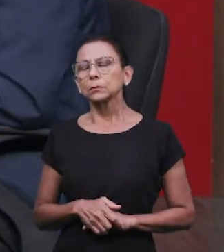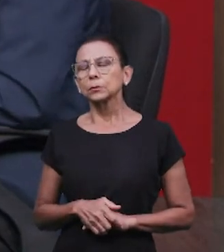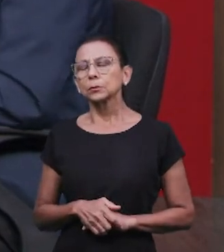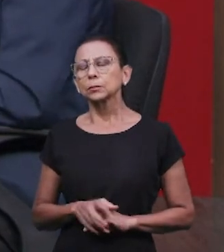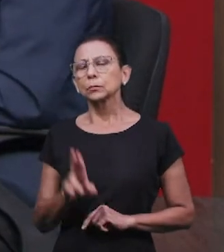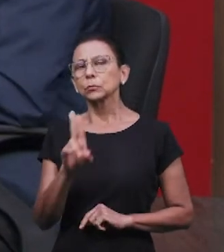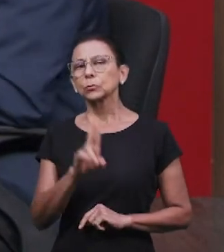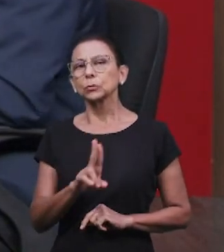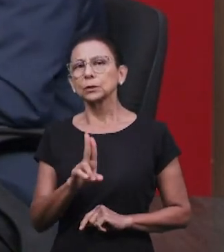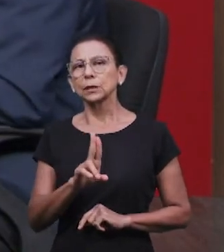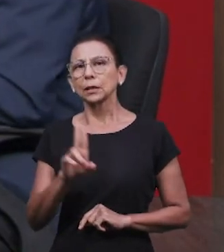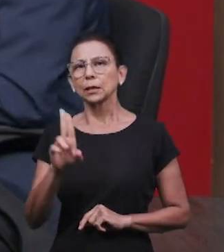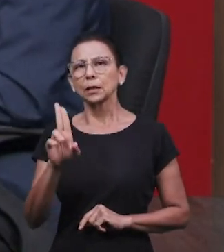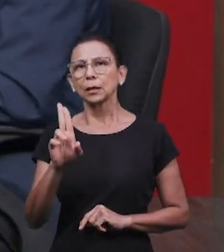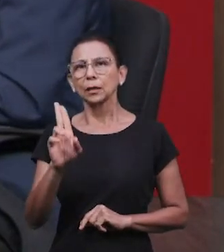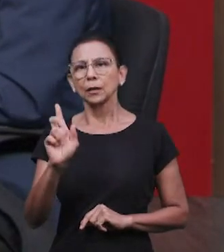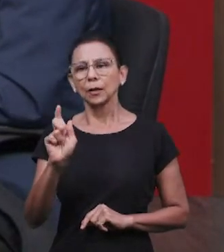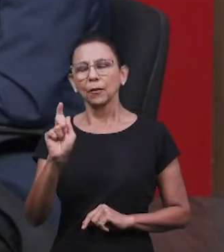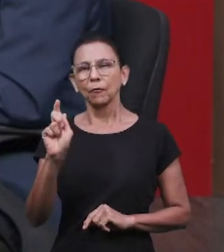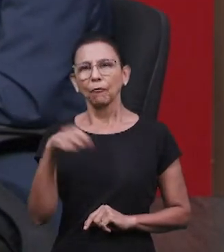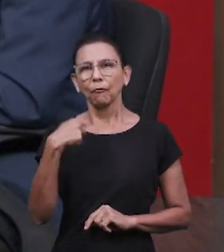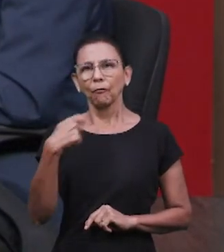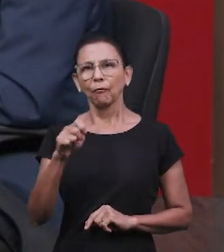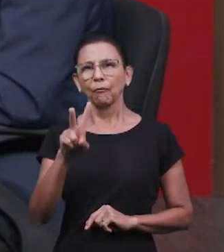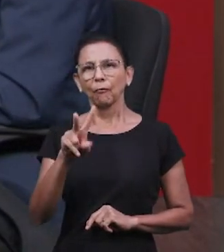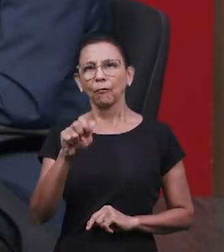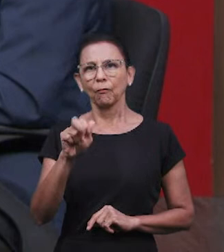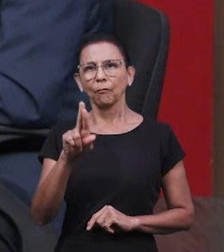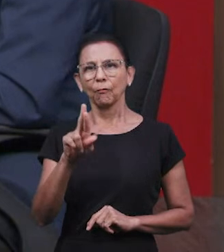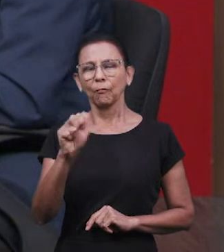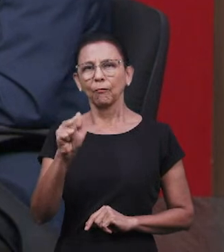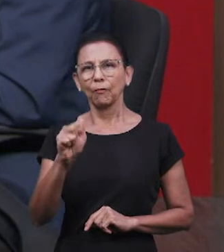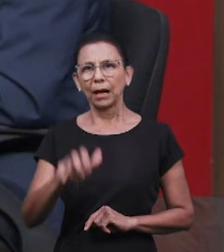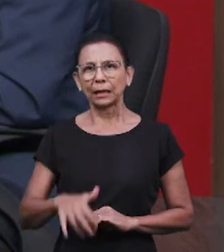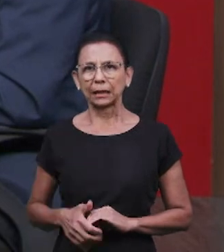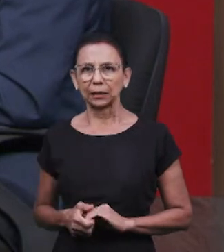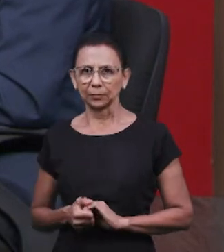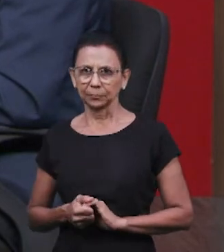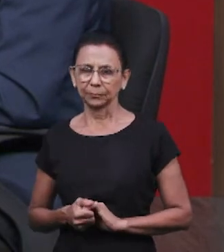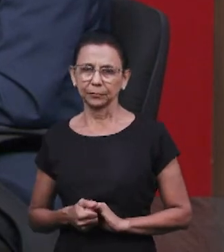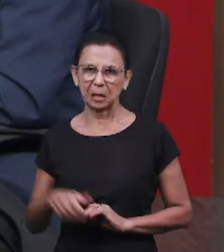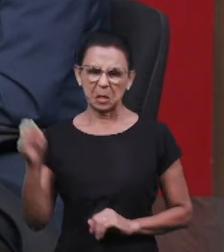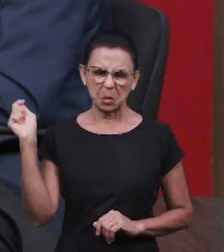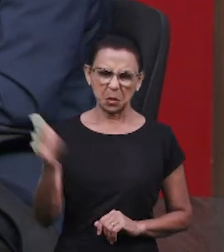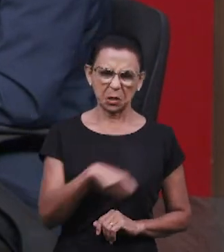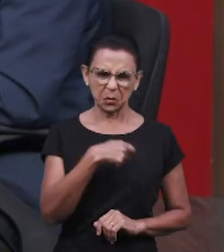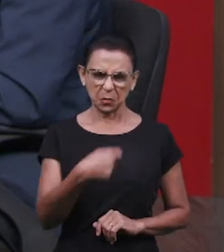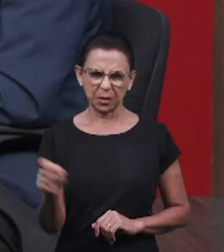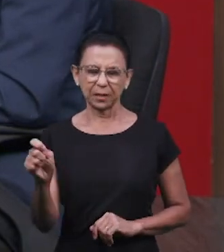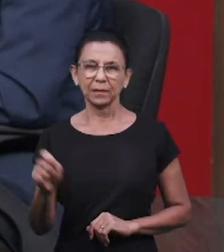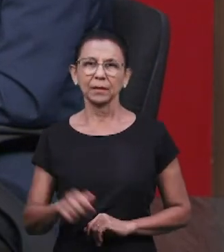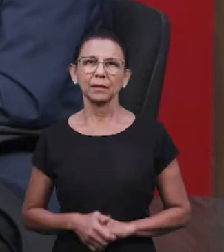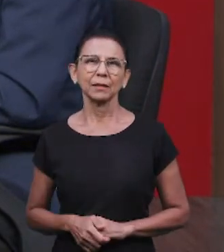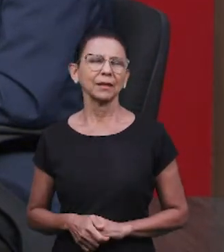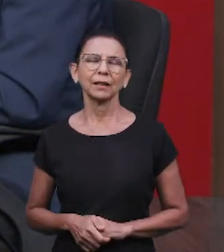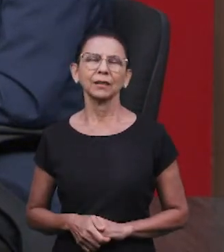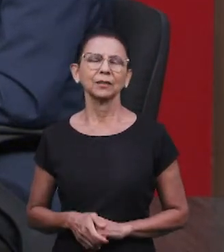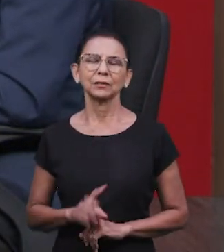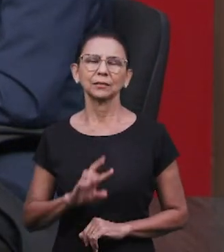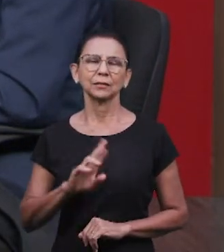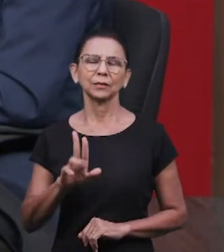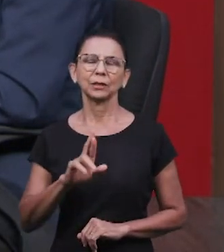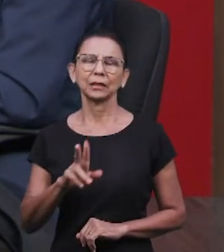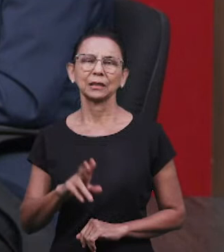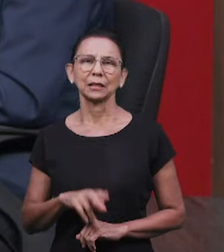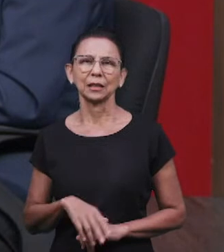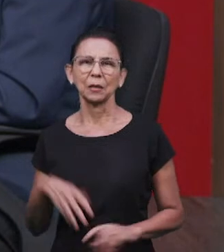29:15. Na verdade, a vara do hebraico é shebet, né? Shebet não significa agressão física, nada não. Tem